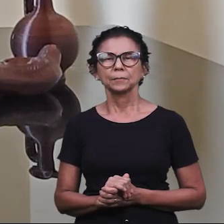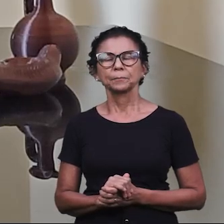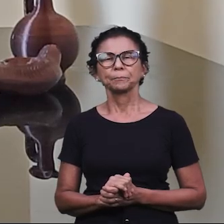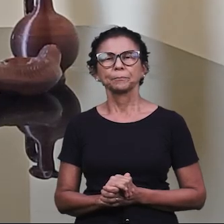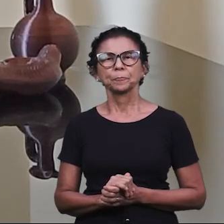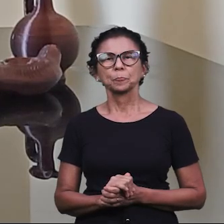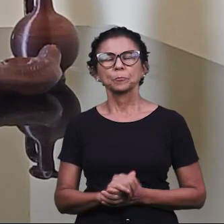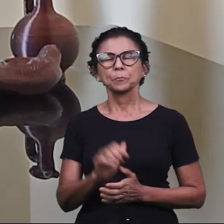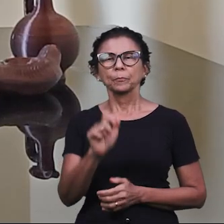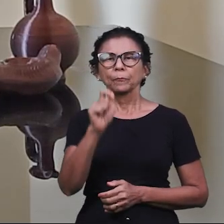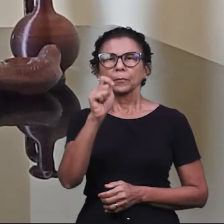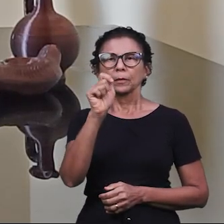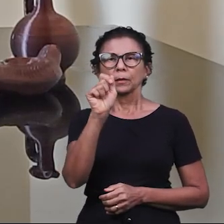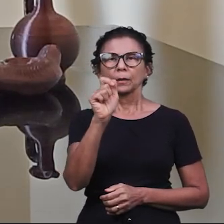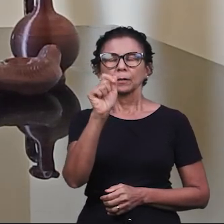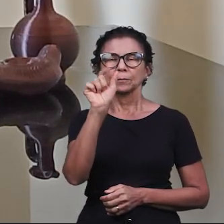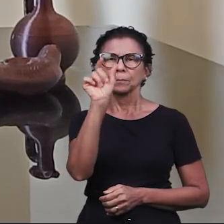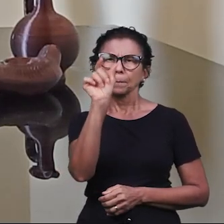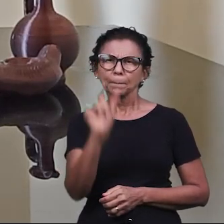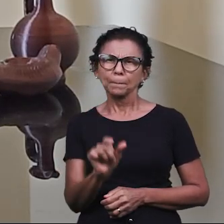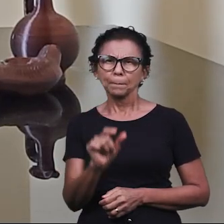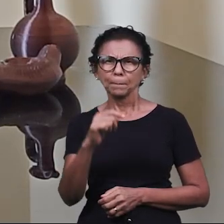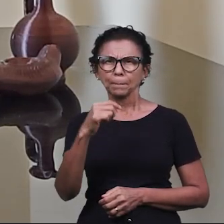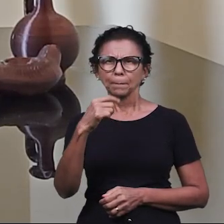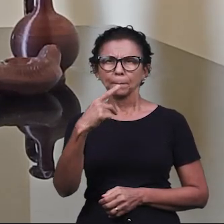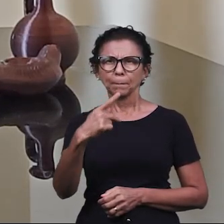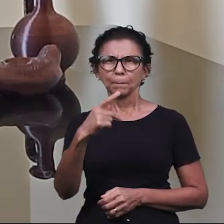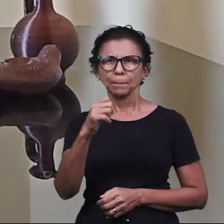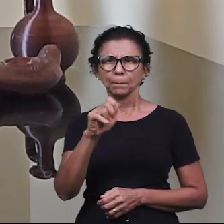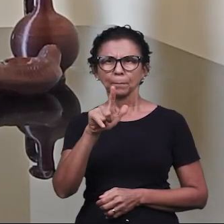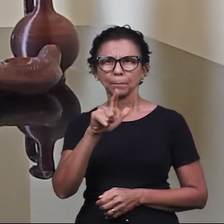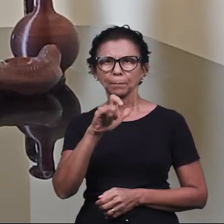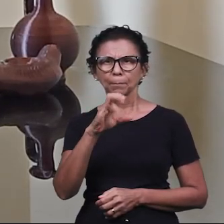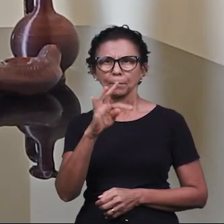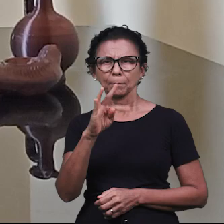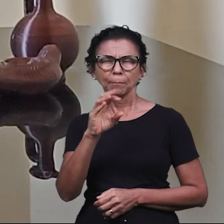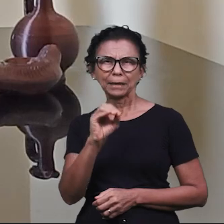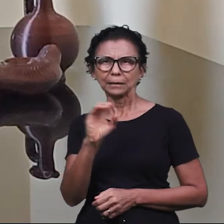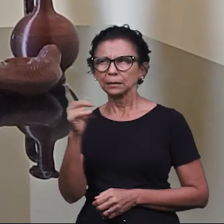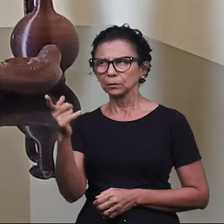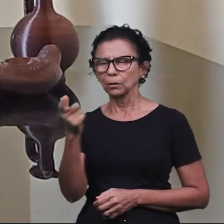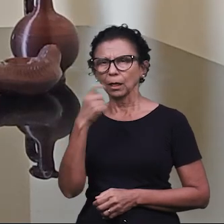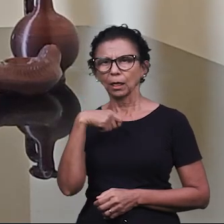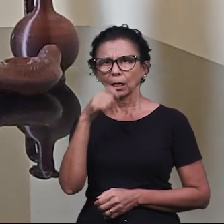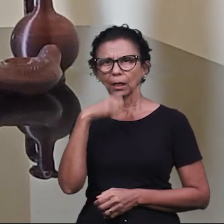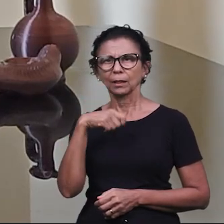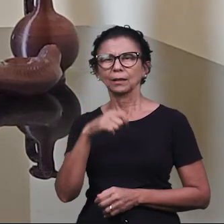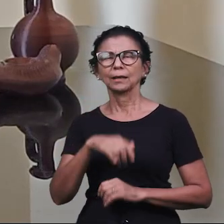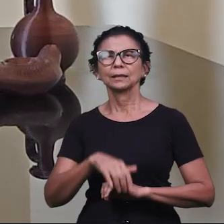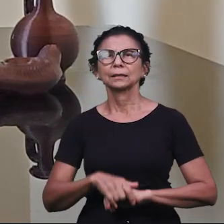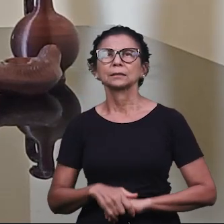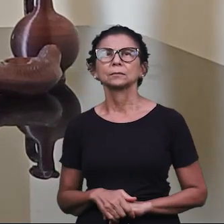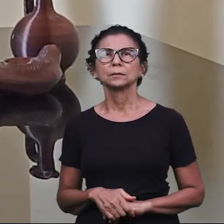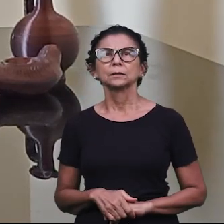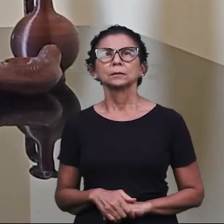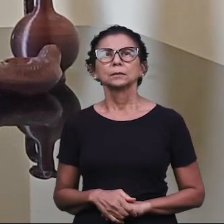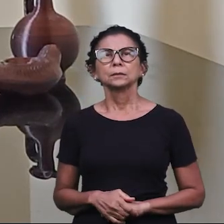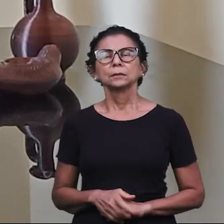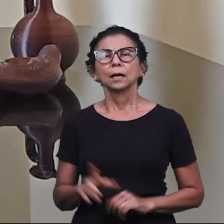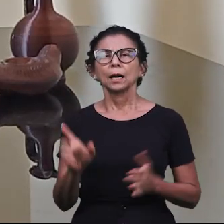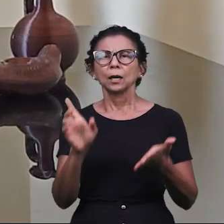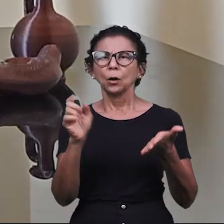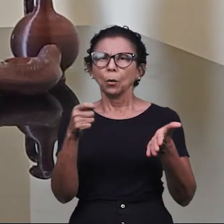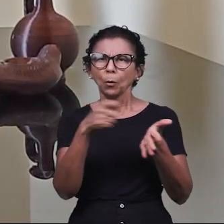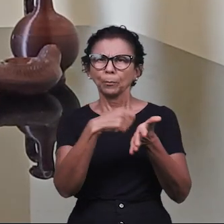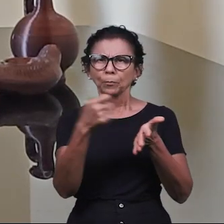Coloquei, esse aqui eu pintei com canetinha, porque nós sabemos que às vezes as irmãs não têm ou o papel ou